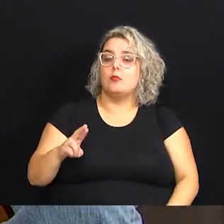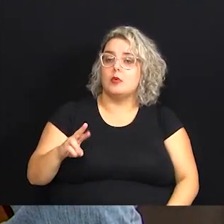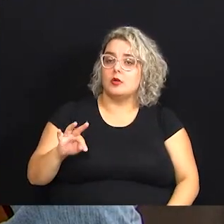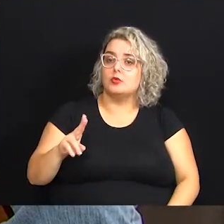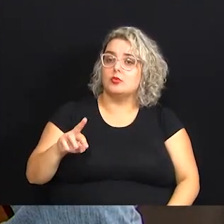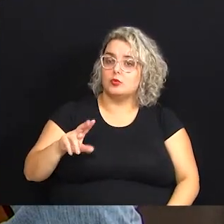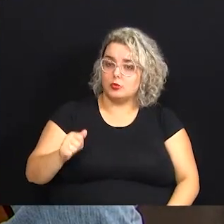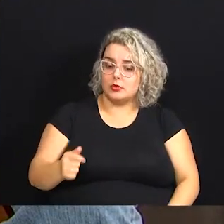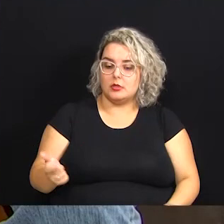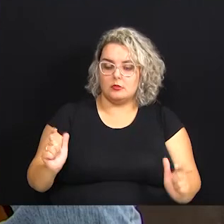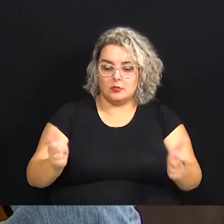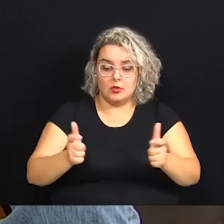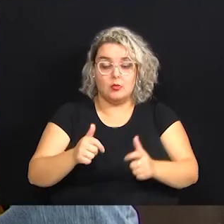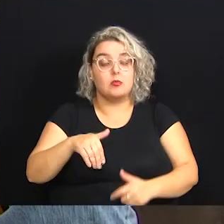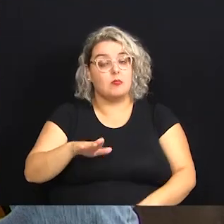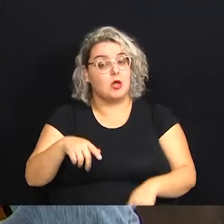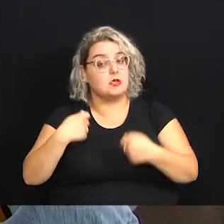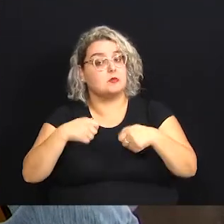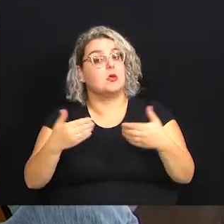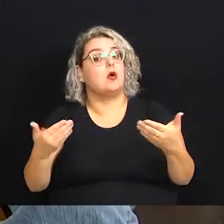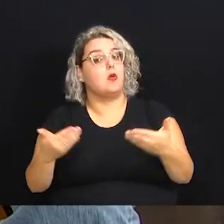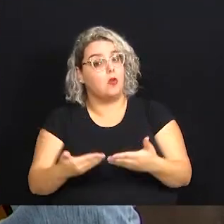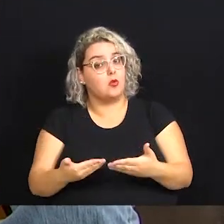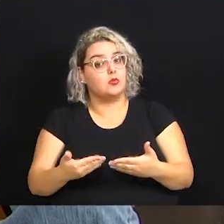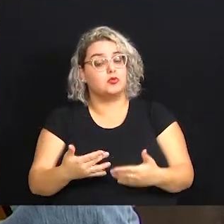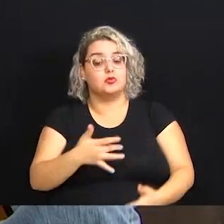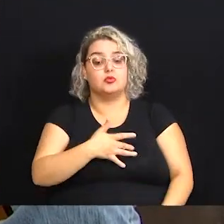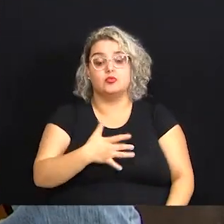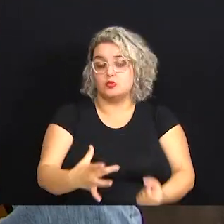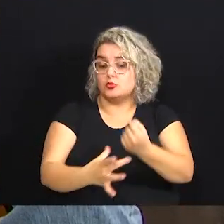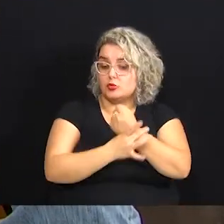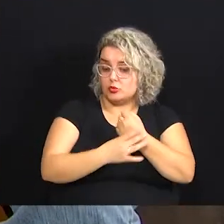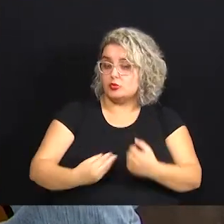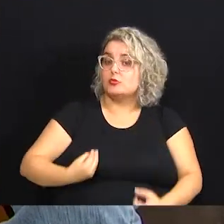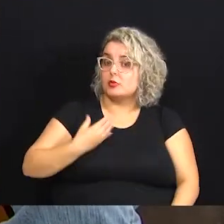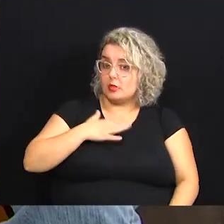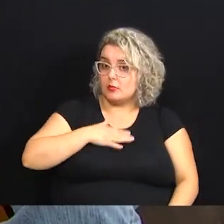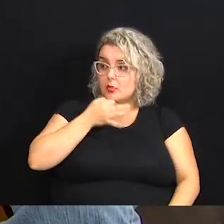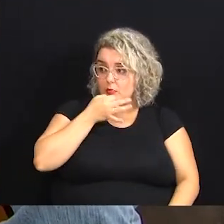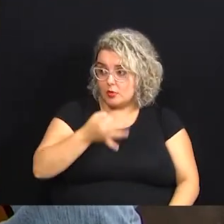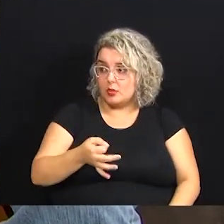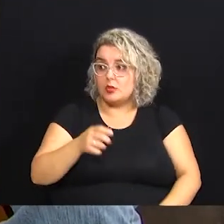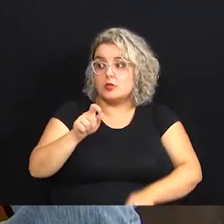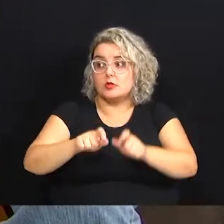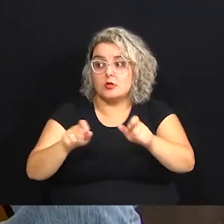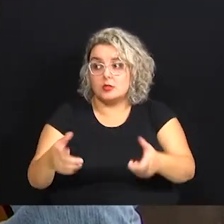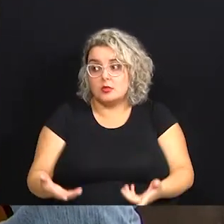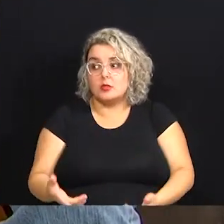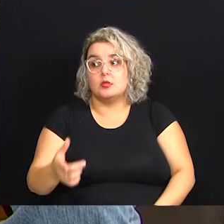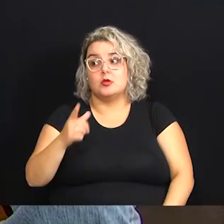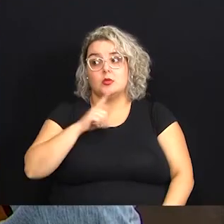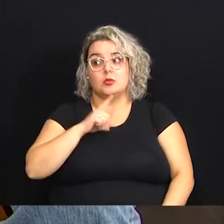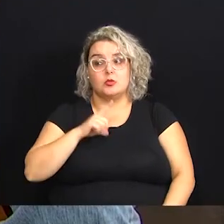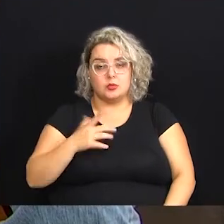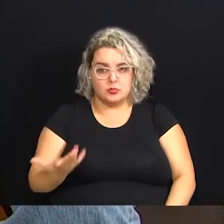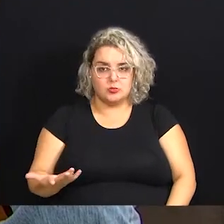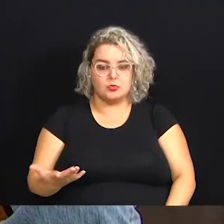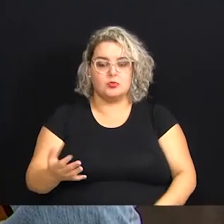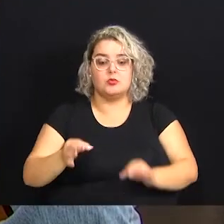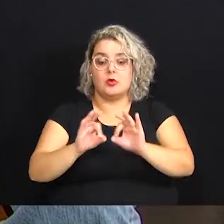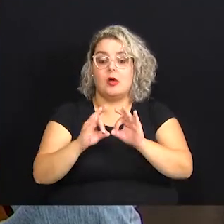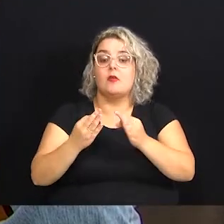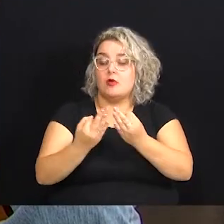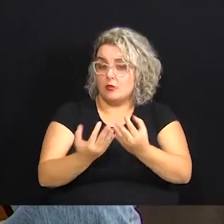ir reduzindo. Então, quem mais precisa hoje de um seguro de vida, na minha opinião, são aquelas pessoas que têm no